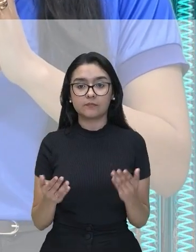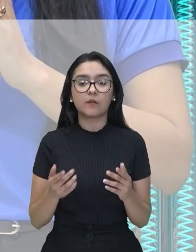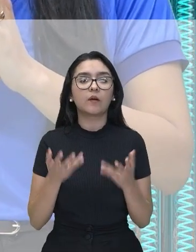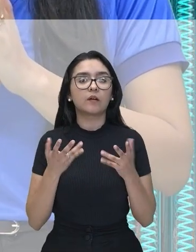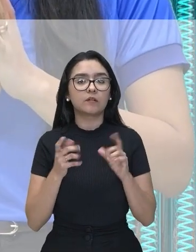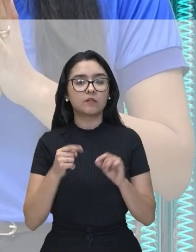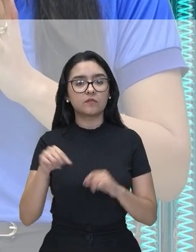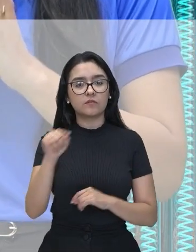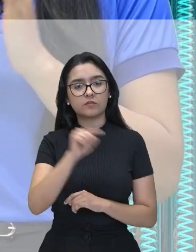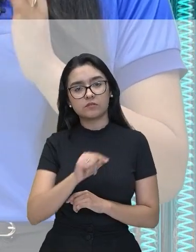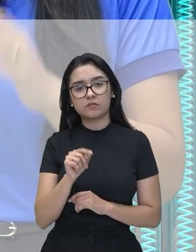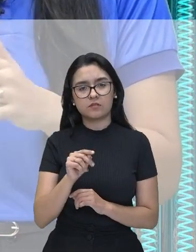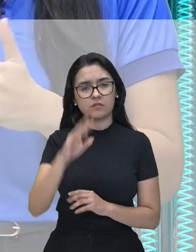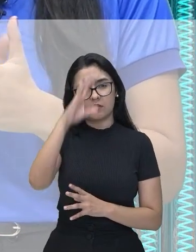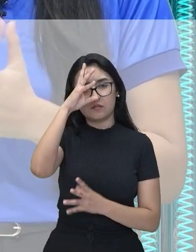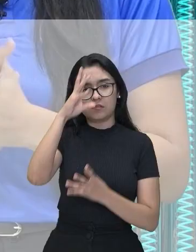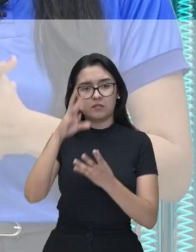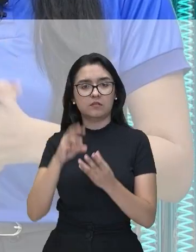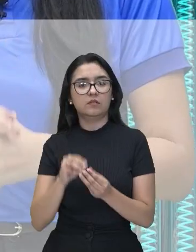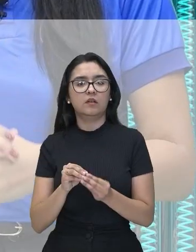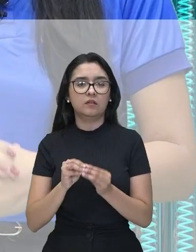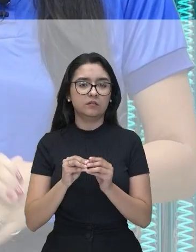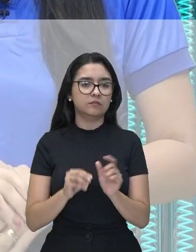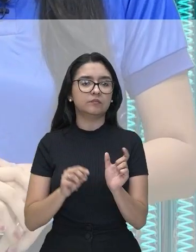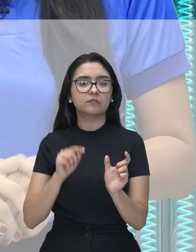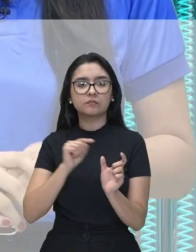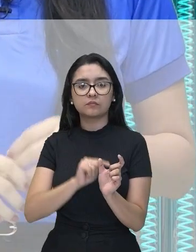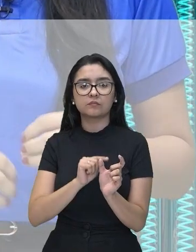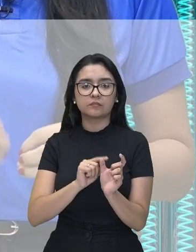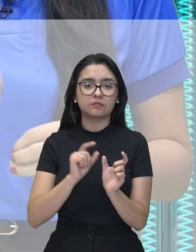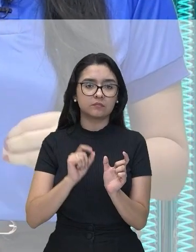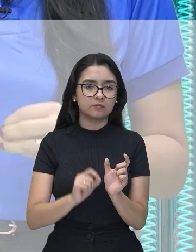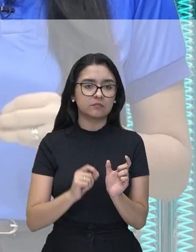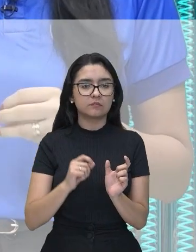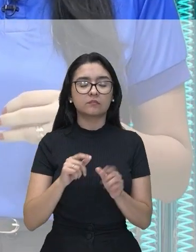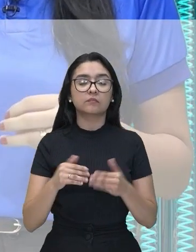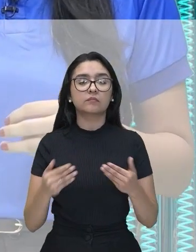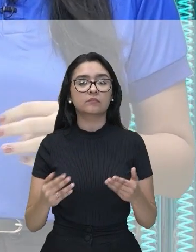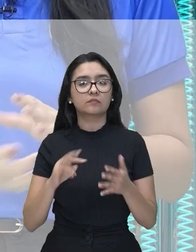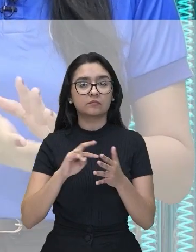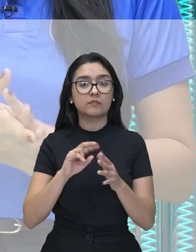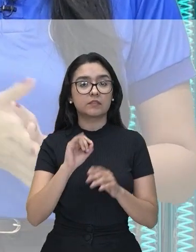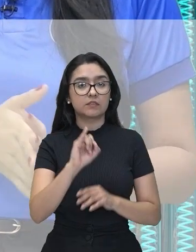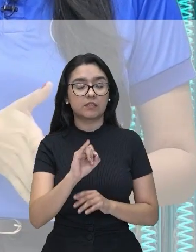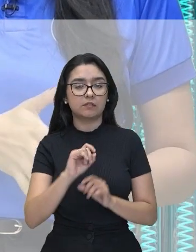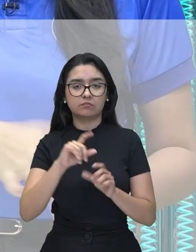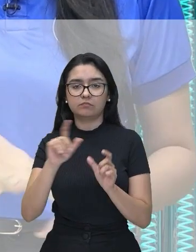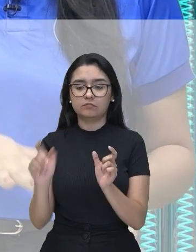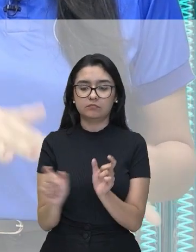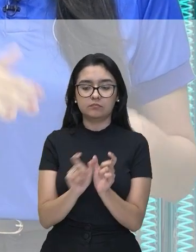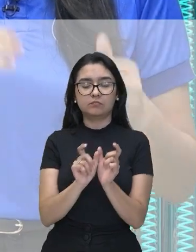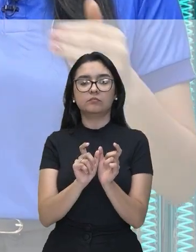um sufixo, esse é o significado dele, e quando eu acrescento aí numa palavra, ela muda